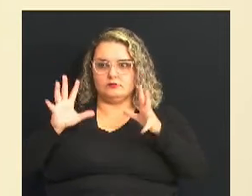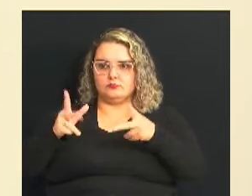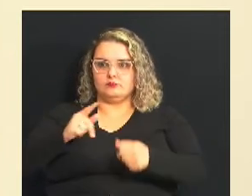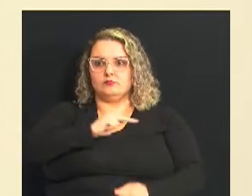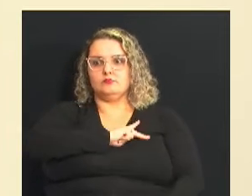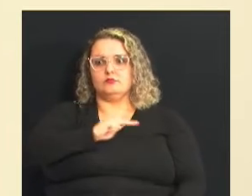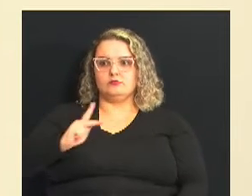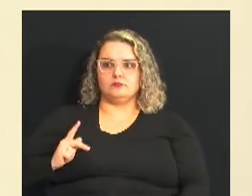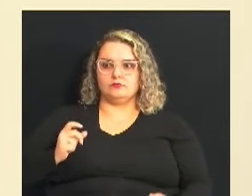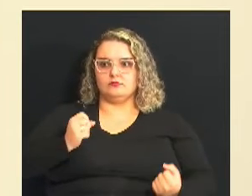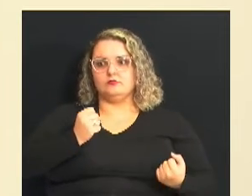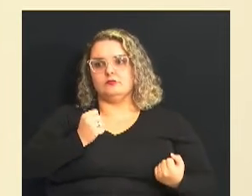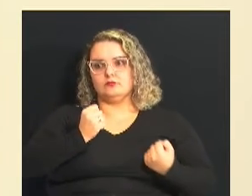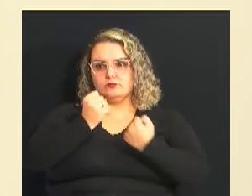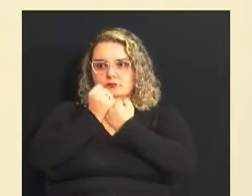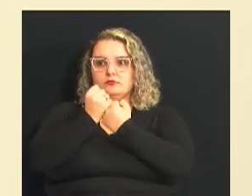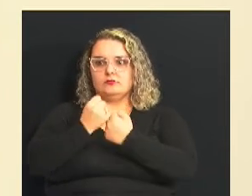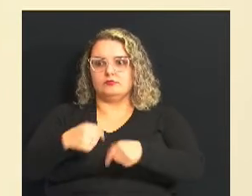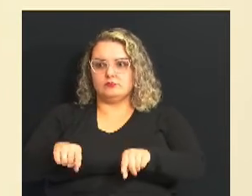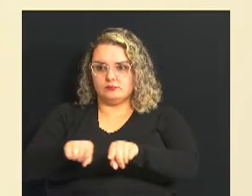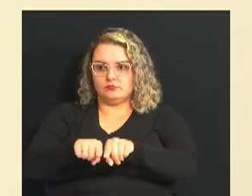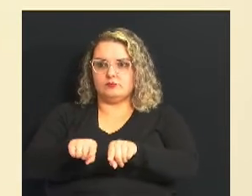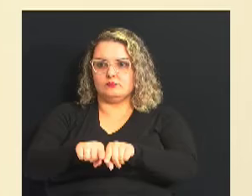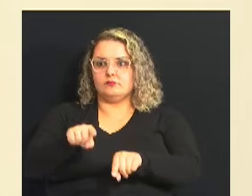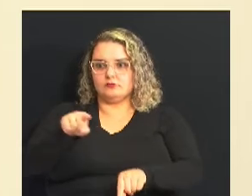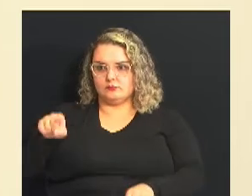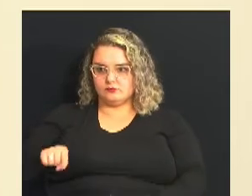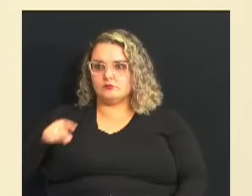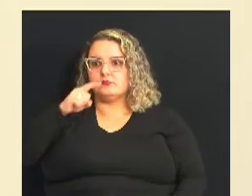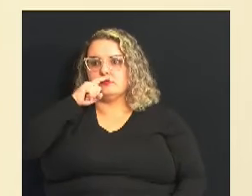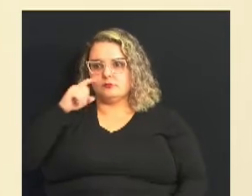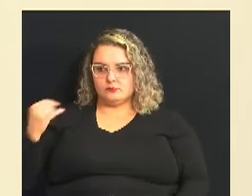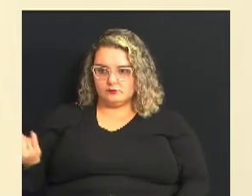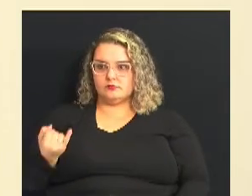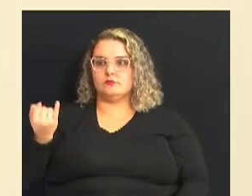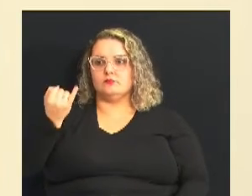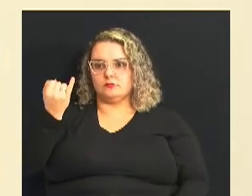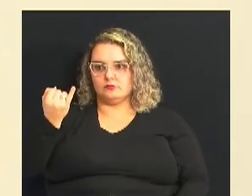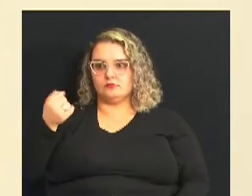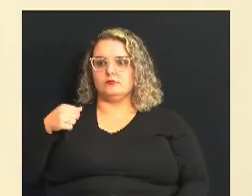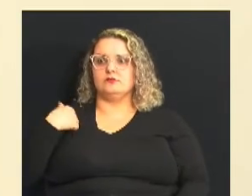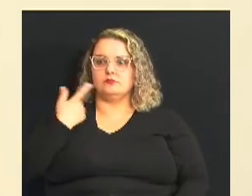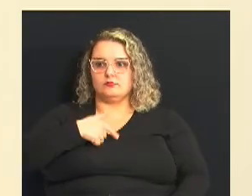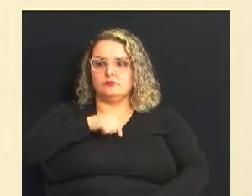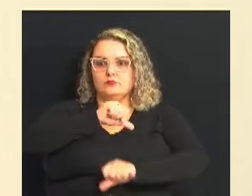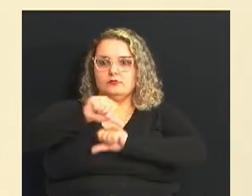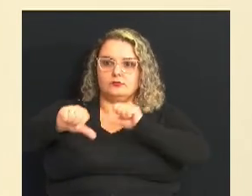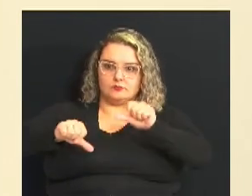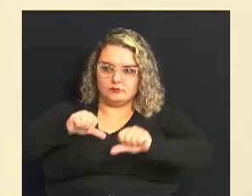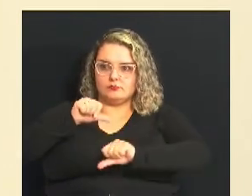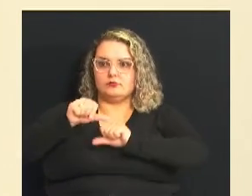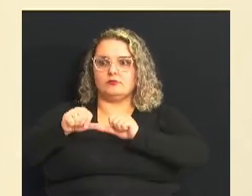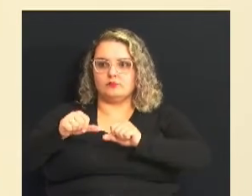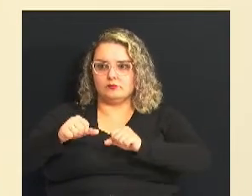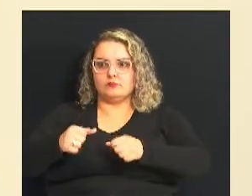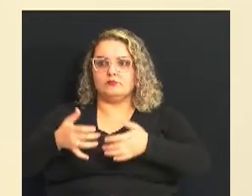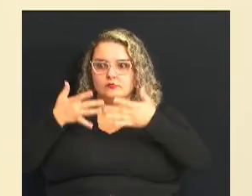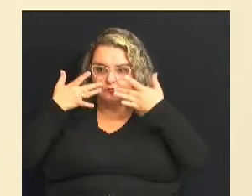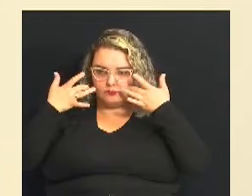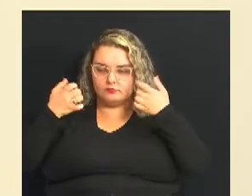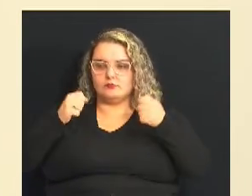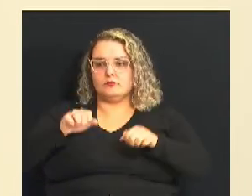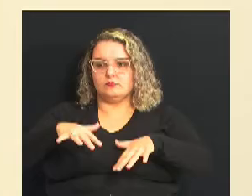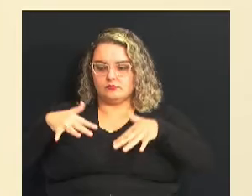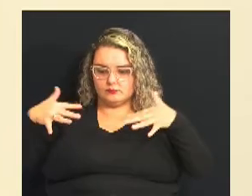apoiaram, inclusive o apoio do Zé Carlos foi fundamental, até mesmo para a nossa mudança aqui para as sessões aqui no teatro, que foi preciso